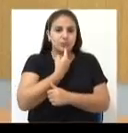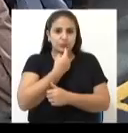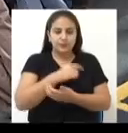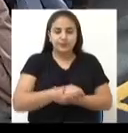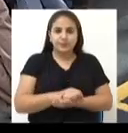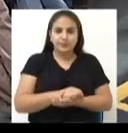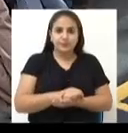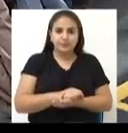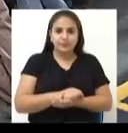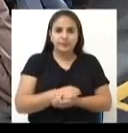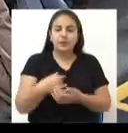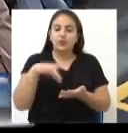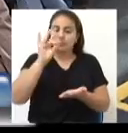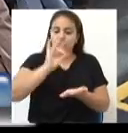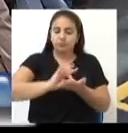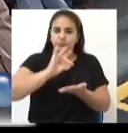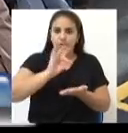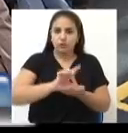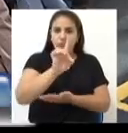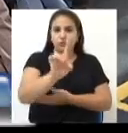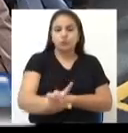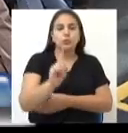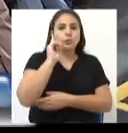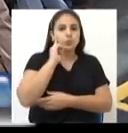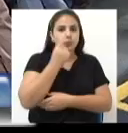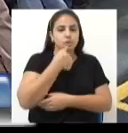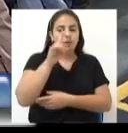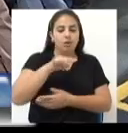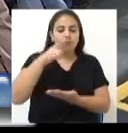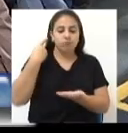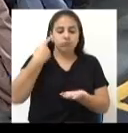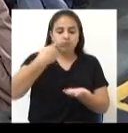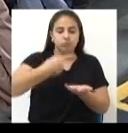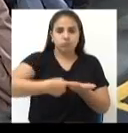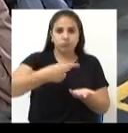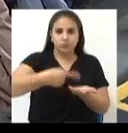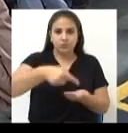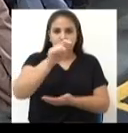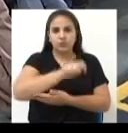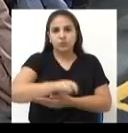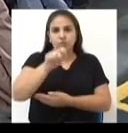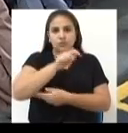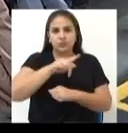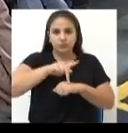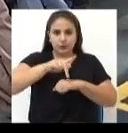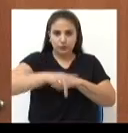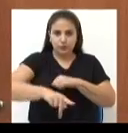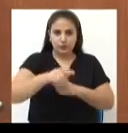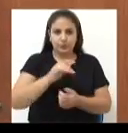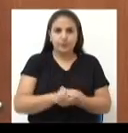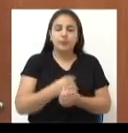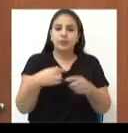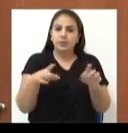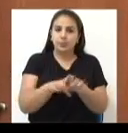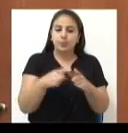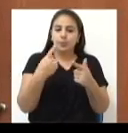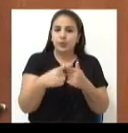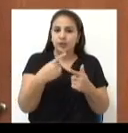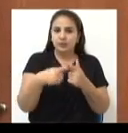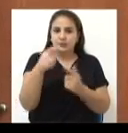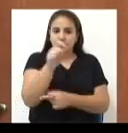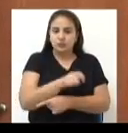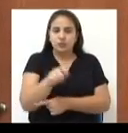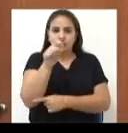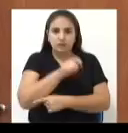Surdos. Garantir o direito do surdo é o compromisso da Associação Passo Fundense. Através da